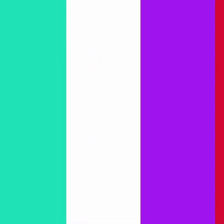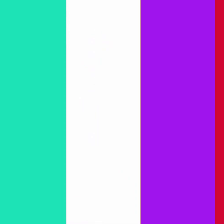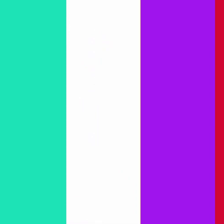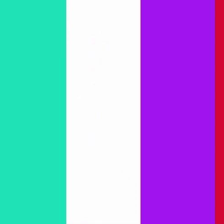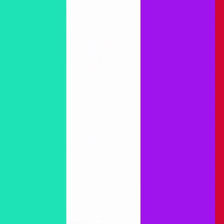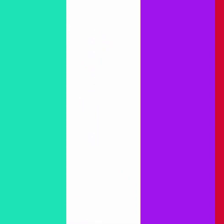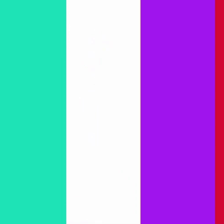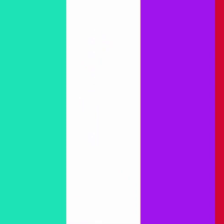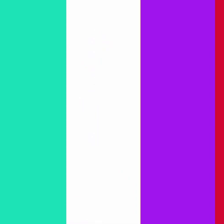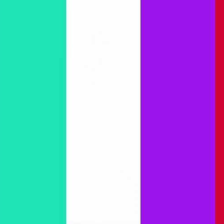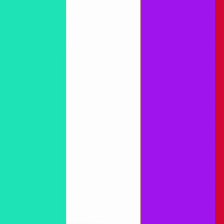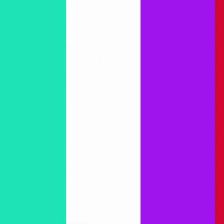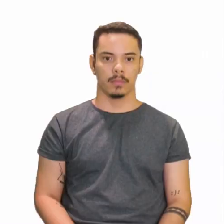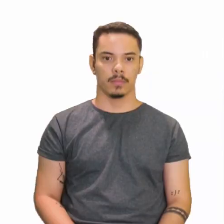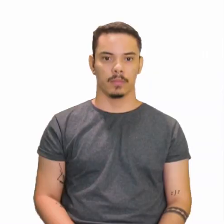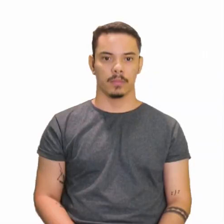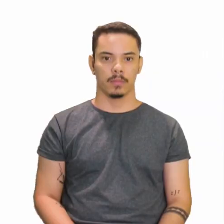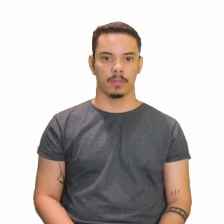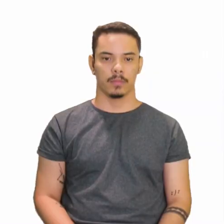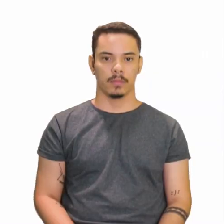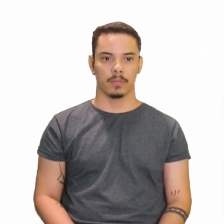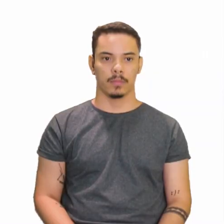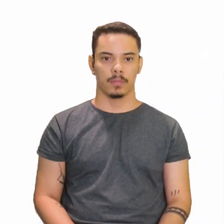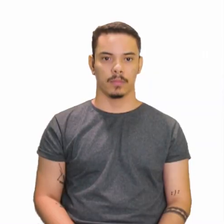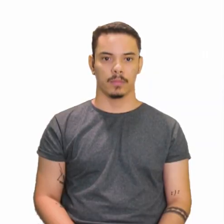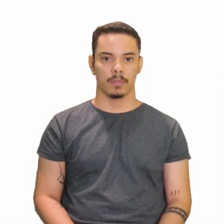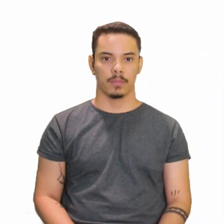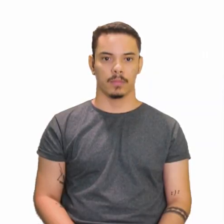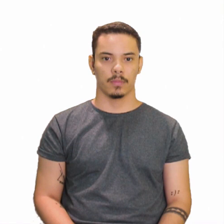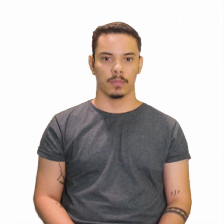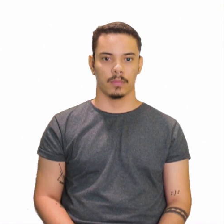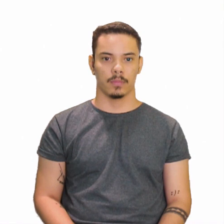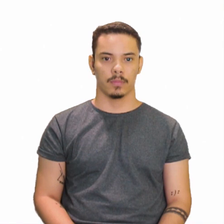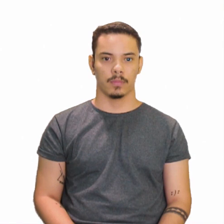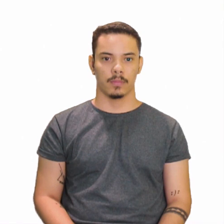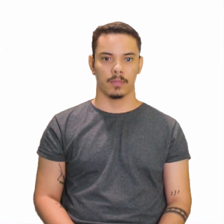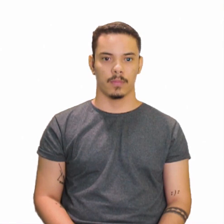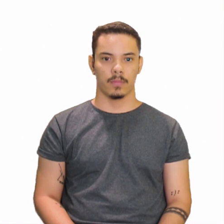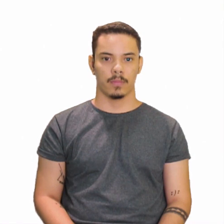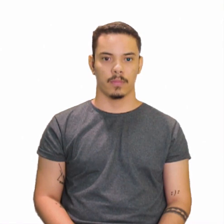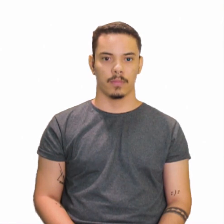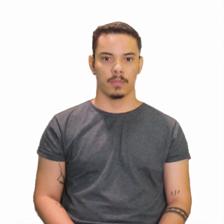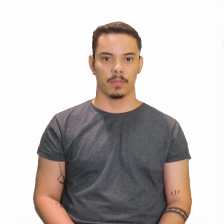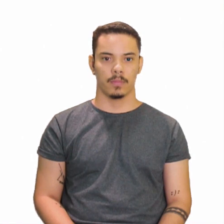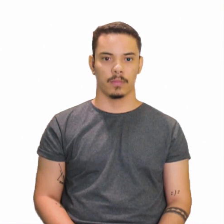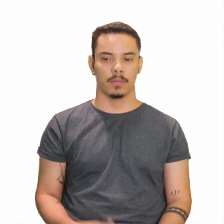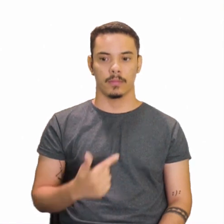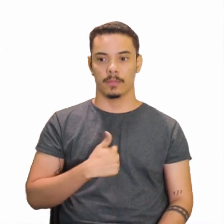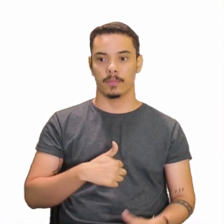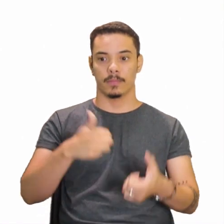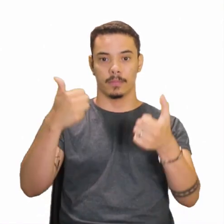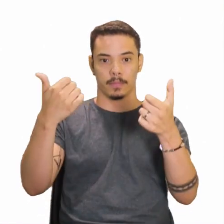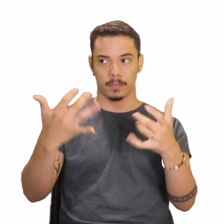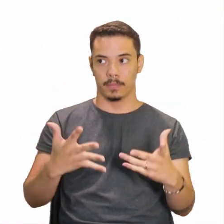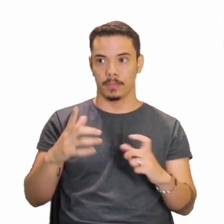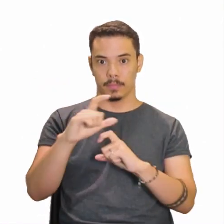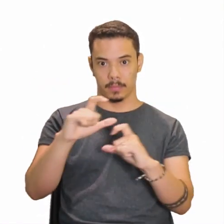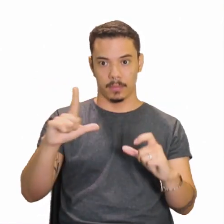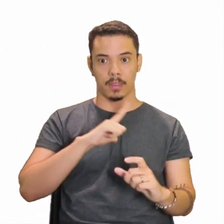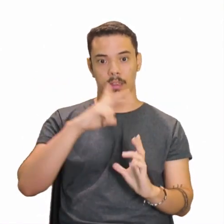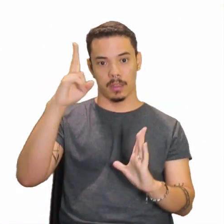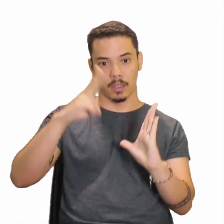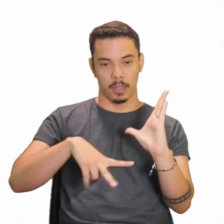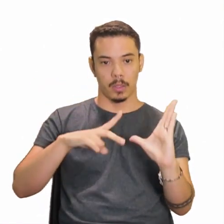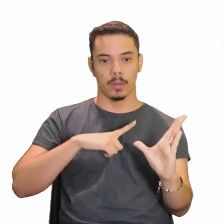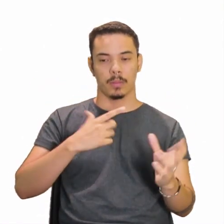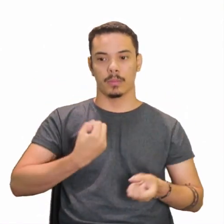atraente. Beleza, muito bem. E eu acabei de falar em quadrinhos, então, tem leitura atraente,